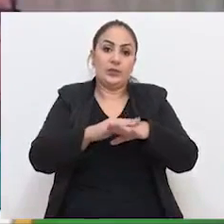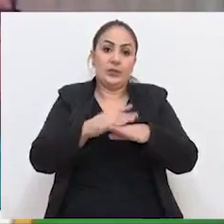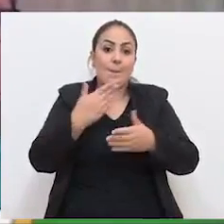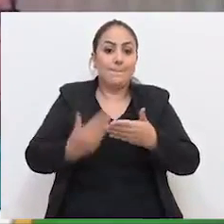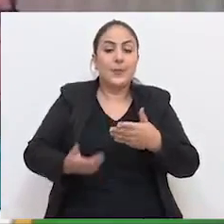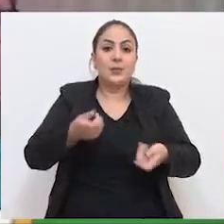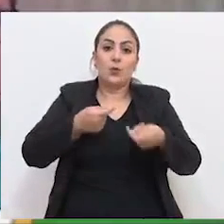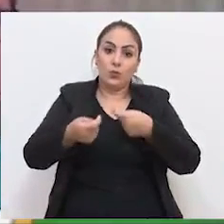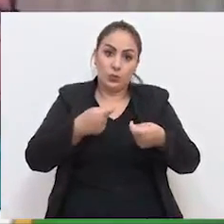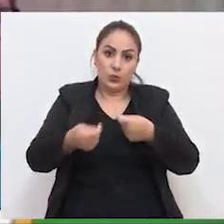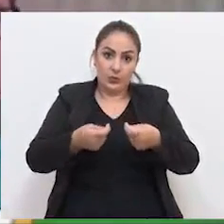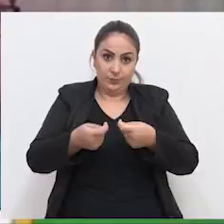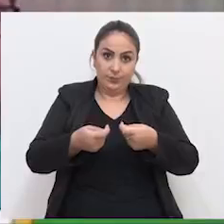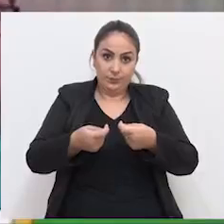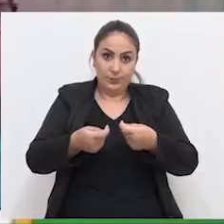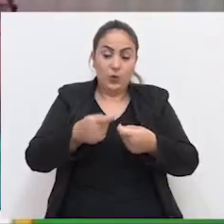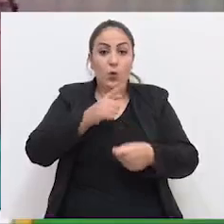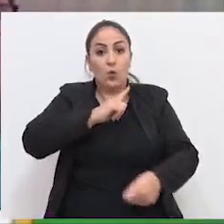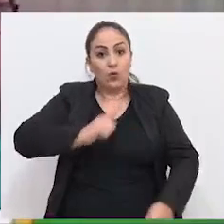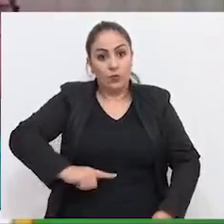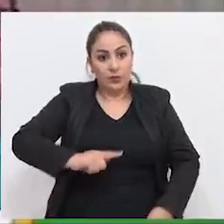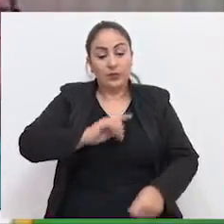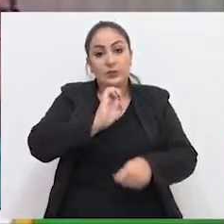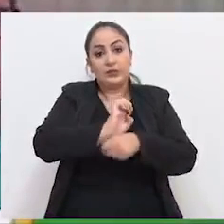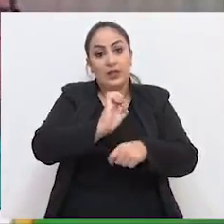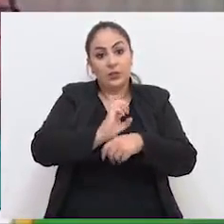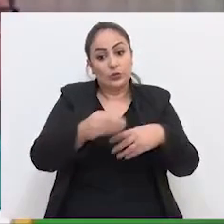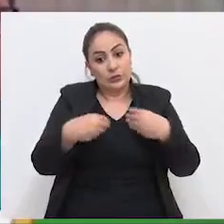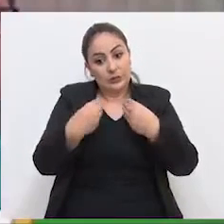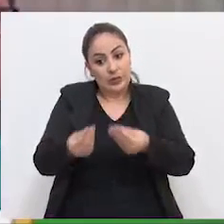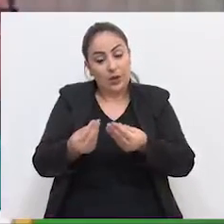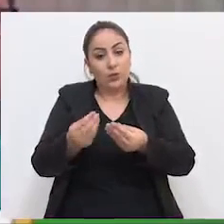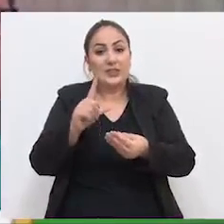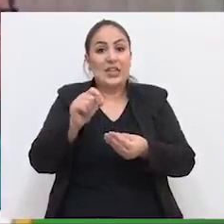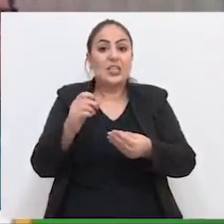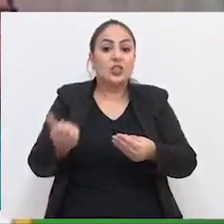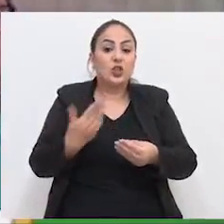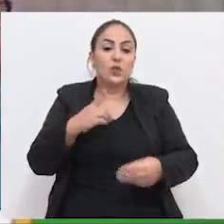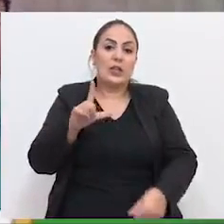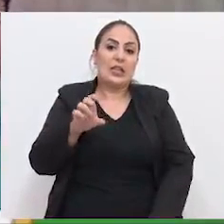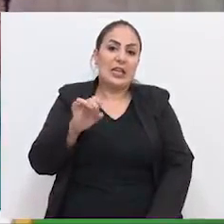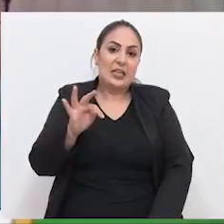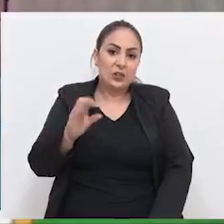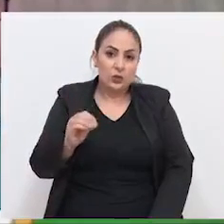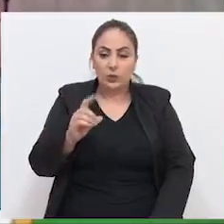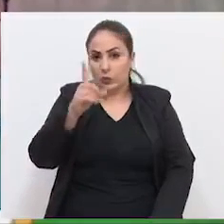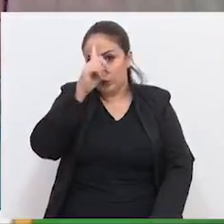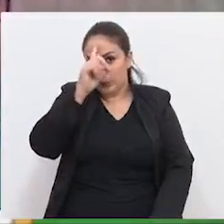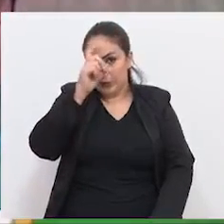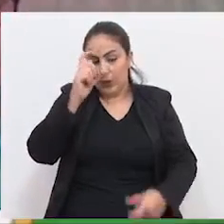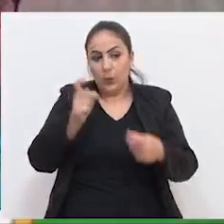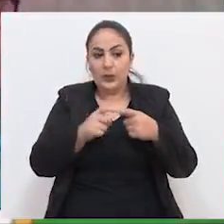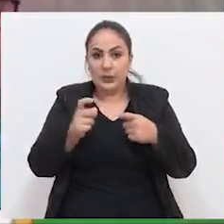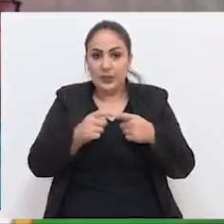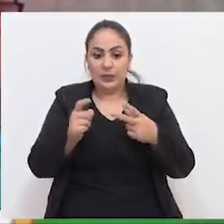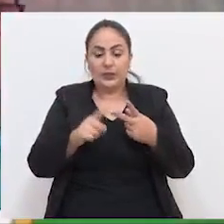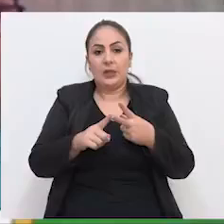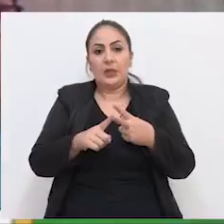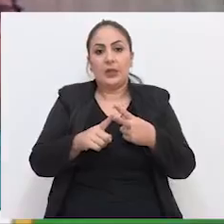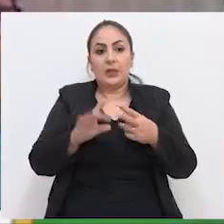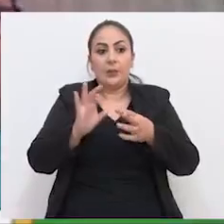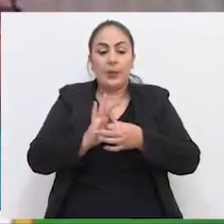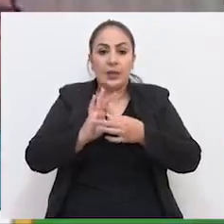uma perda de controle. O governo do estado aportou 10 novos leitos, como falou a secretária Rita, no Hospital de Clínicas,